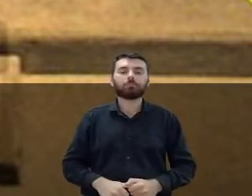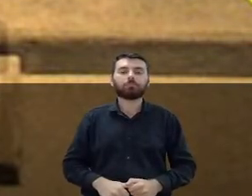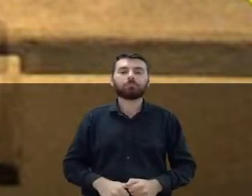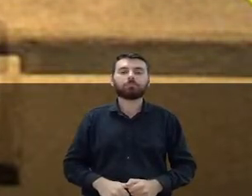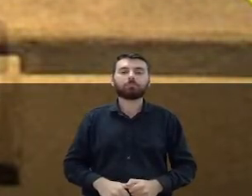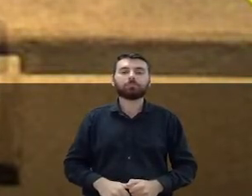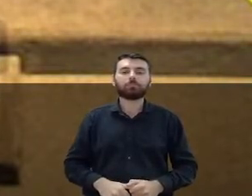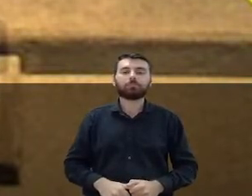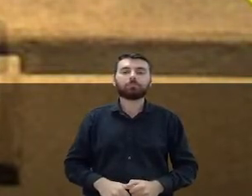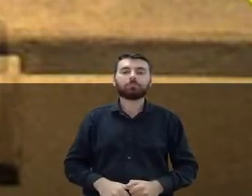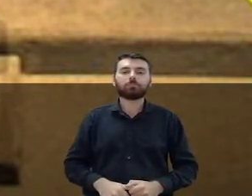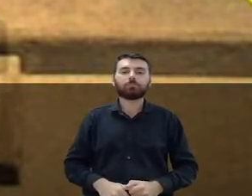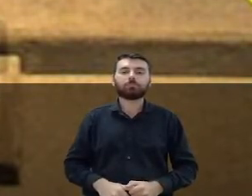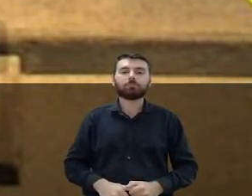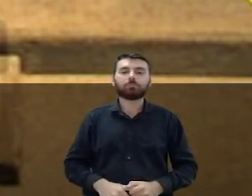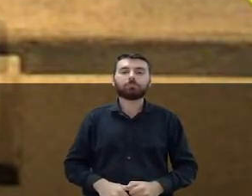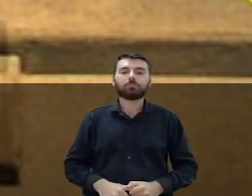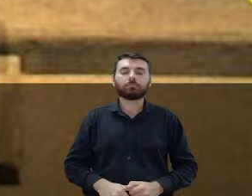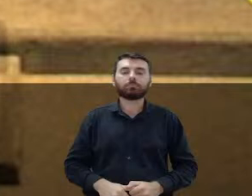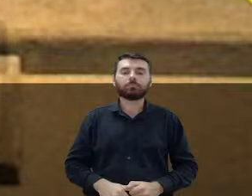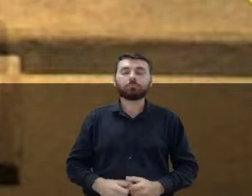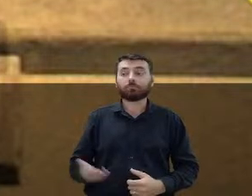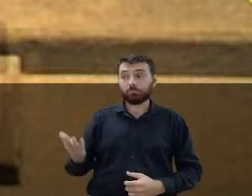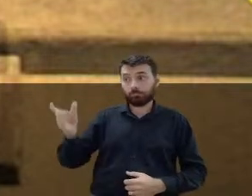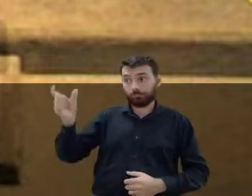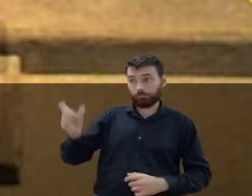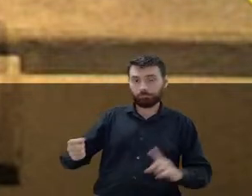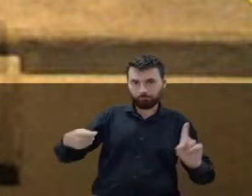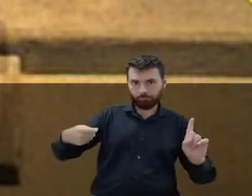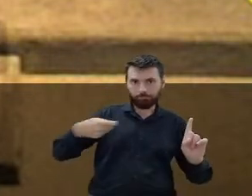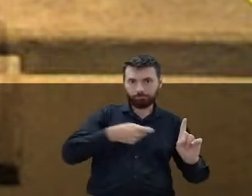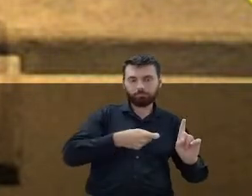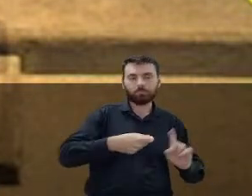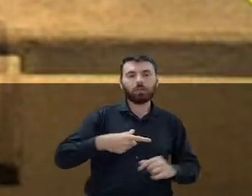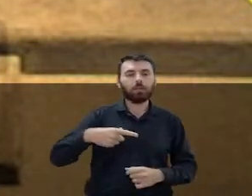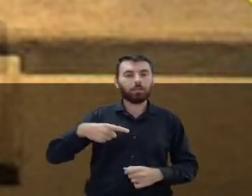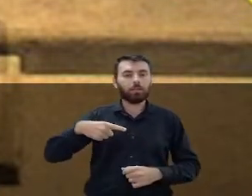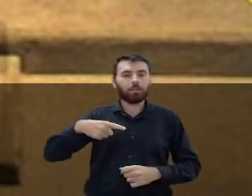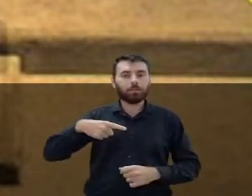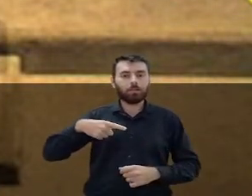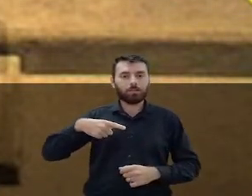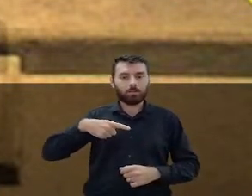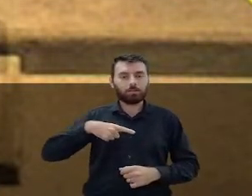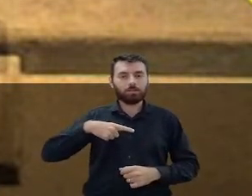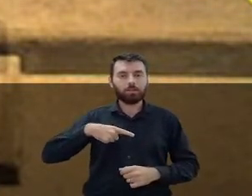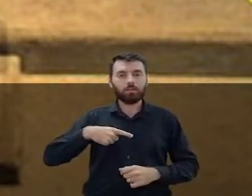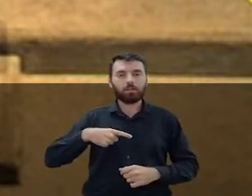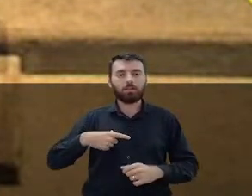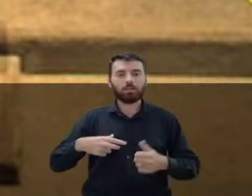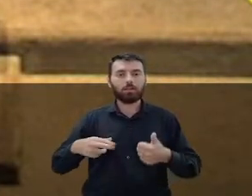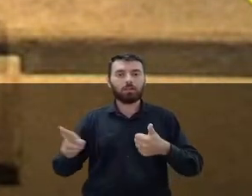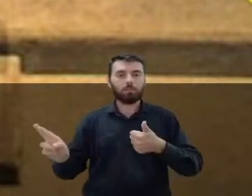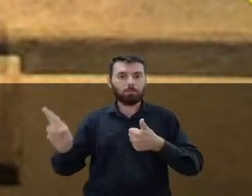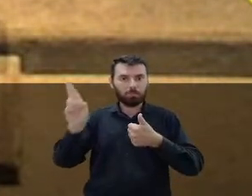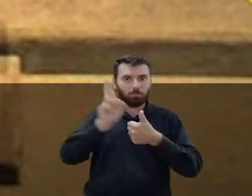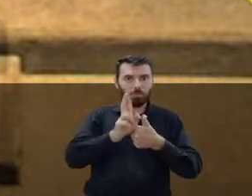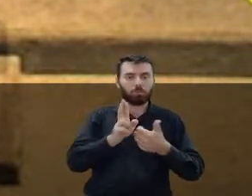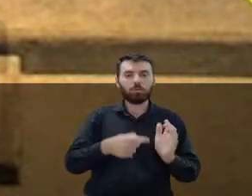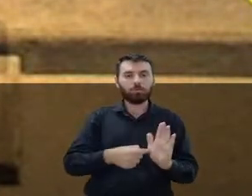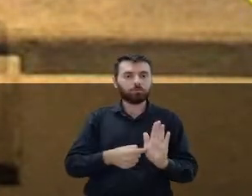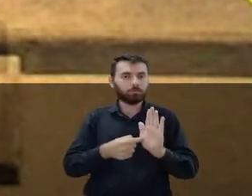Essa reclamante, munida dessa procuração, e como ela mesma assume na inicial que ela